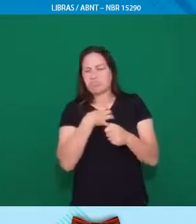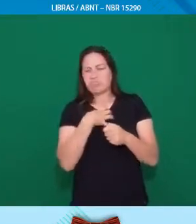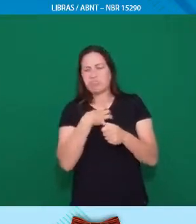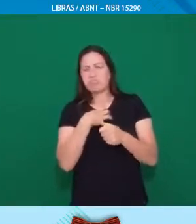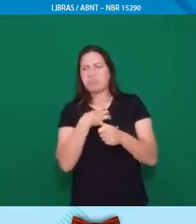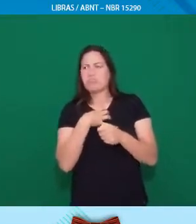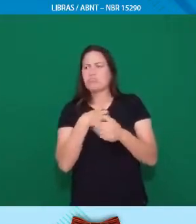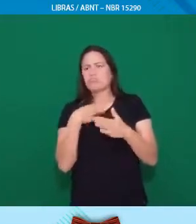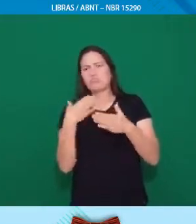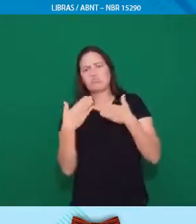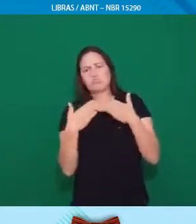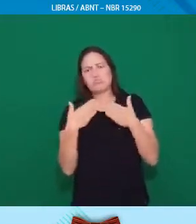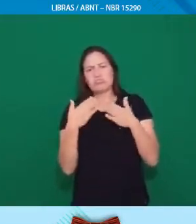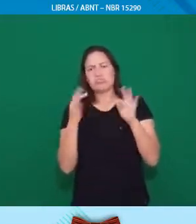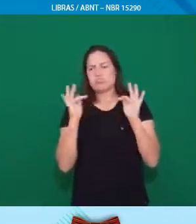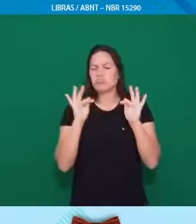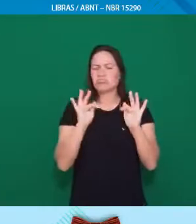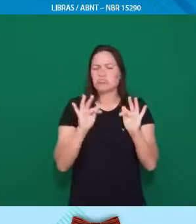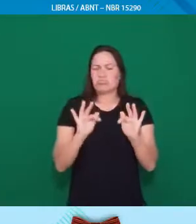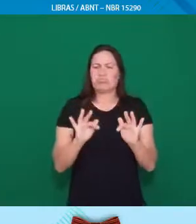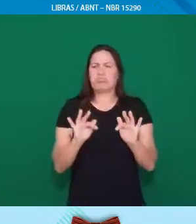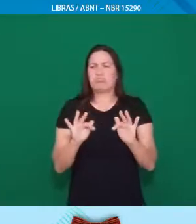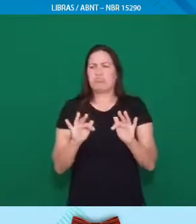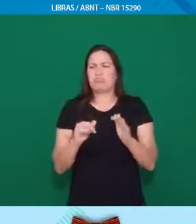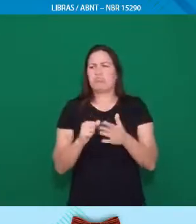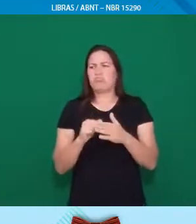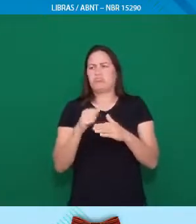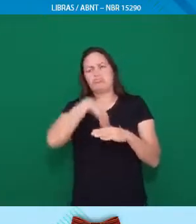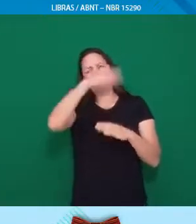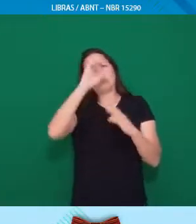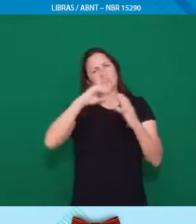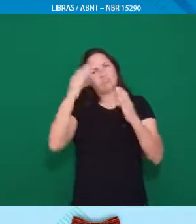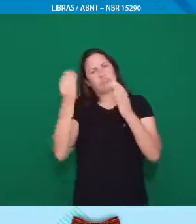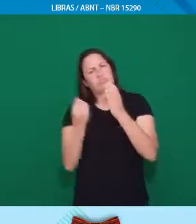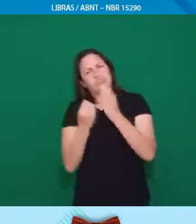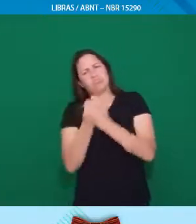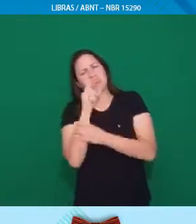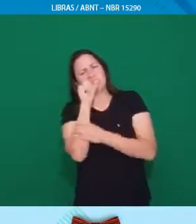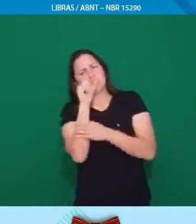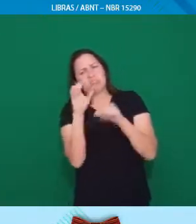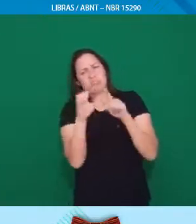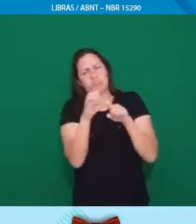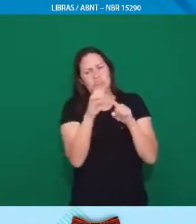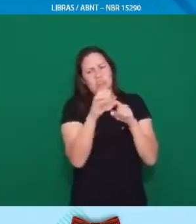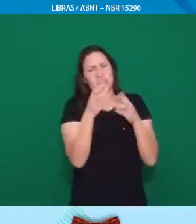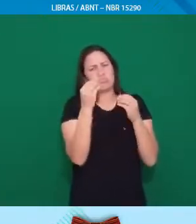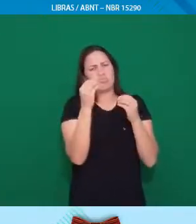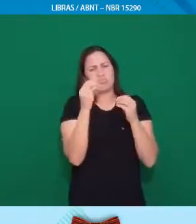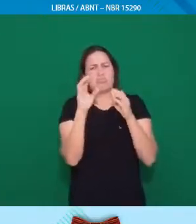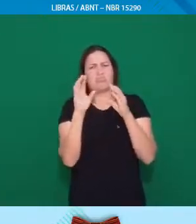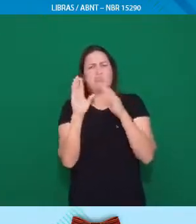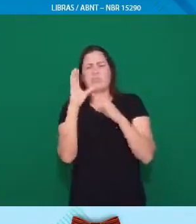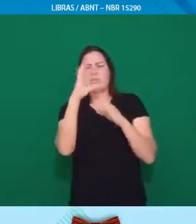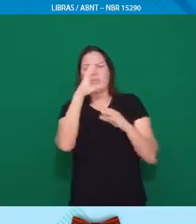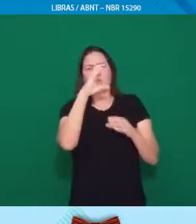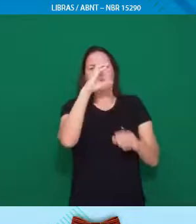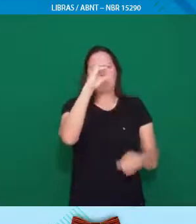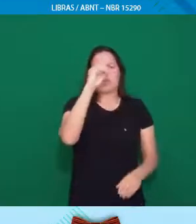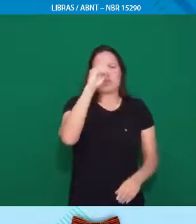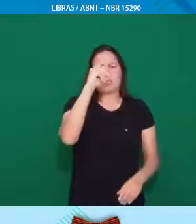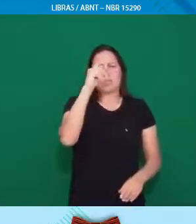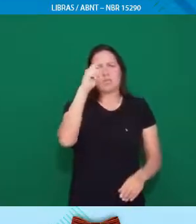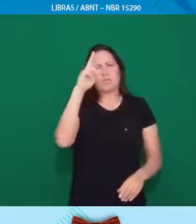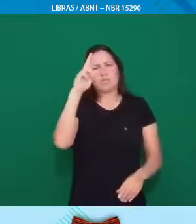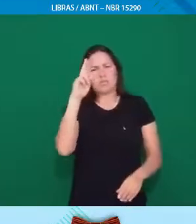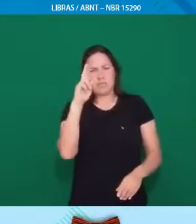meio hostil porque afinal de contas é a Campos Novos é uma das poucas cidades que tem várias cooperativas a